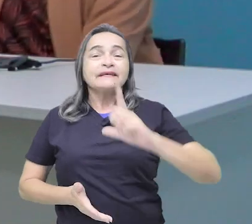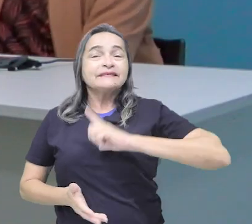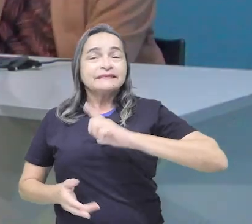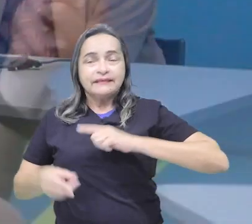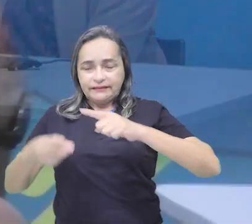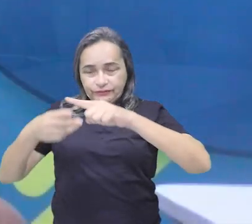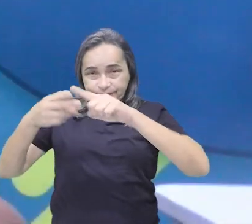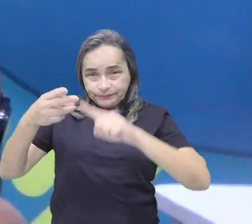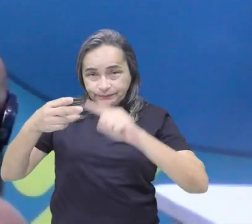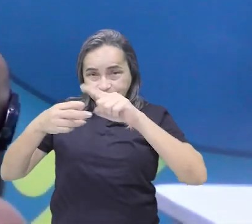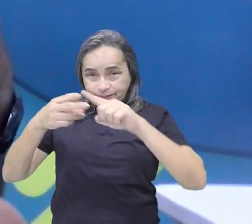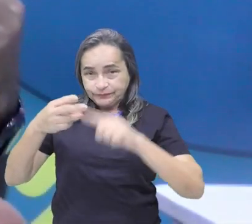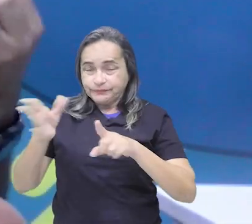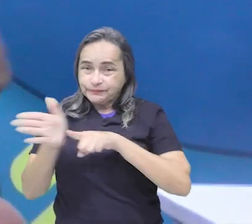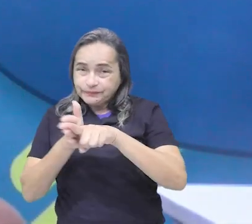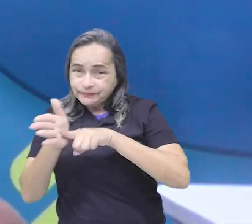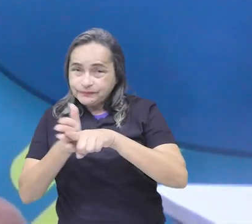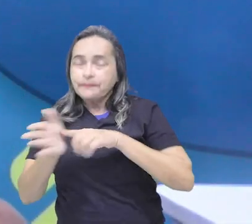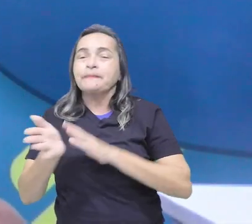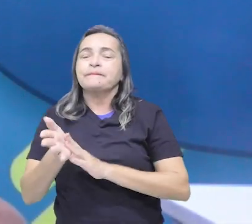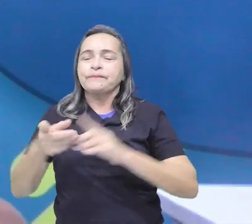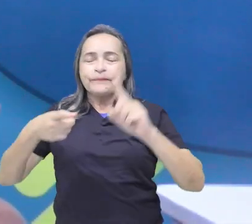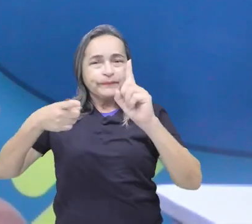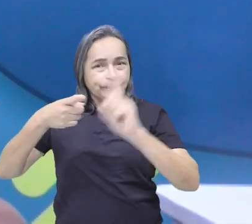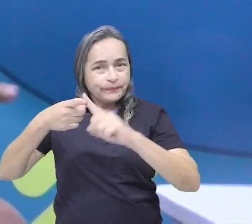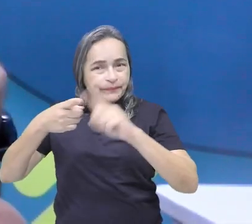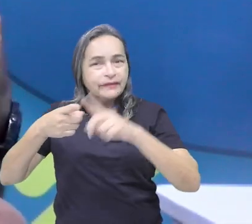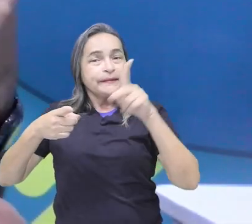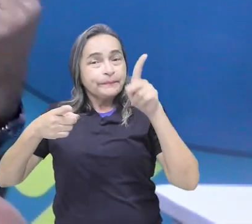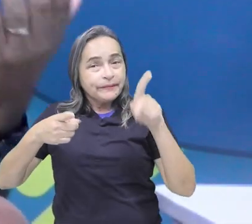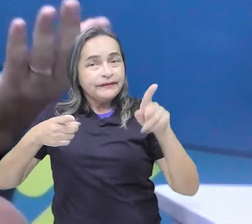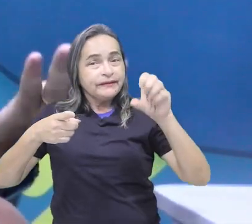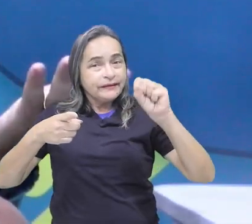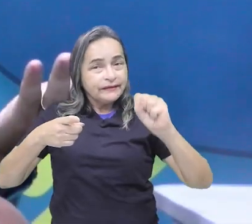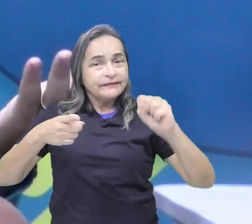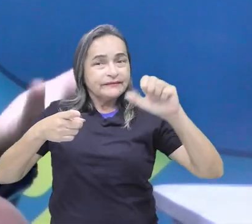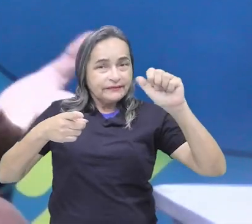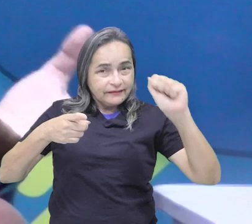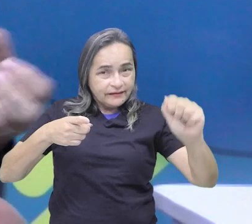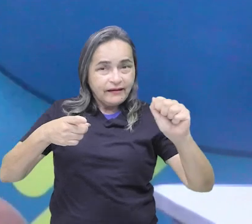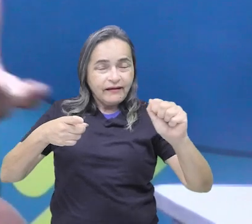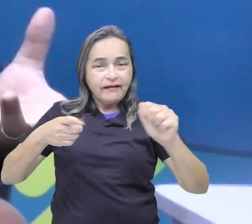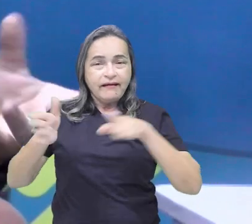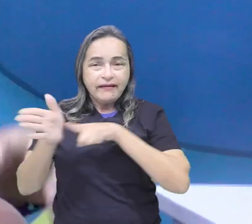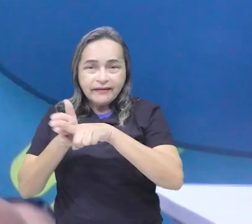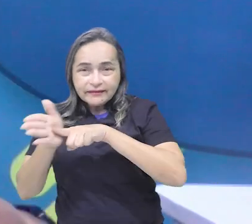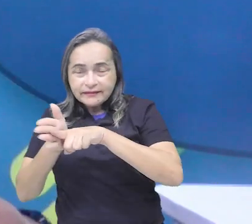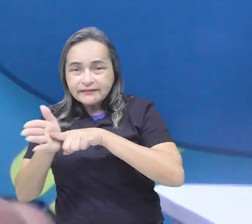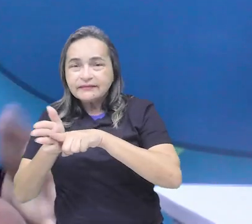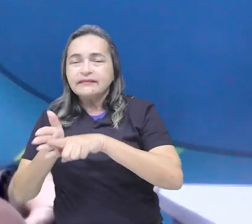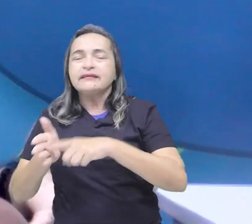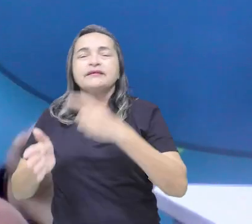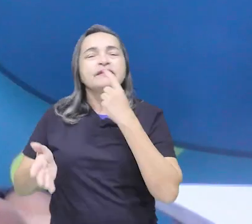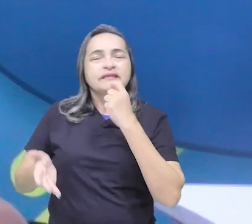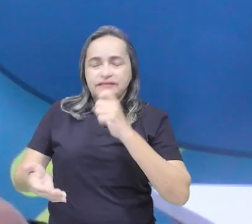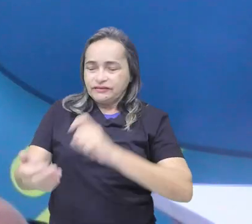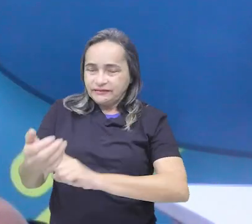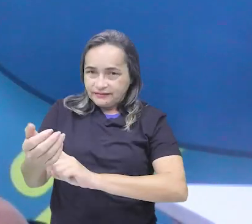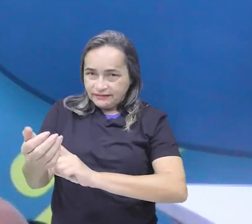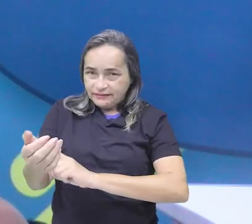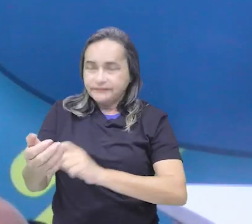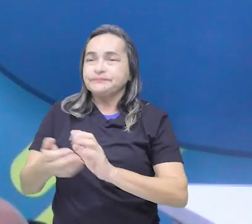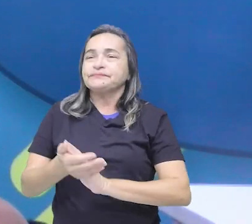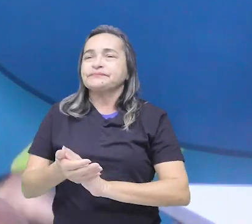distintos, né? O PSA é um exame de sangue. Nós aproveitamos desse antígeno, desse marcador, que é de simples